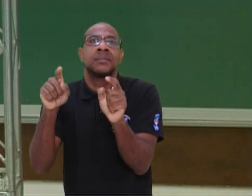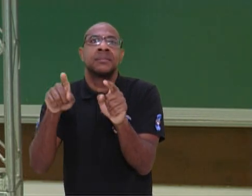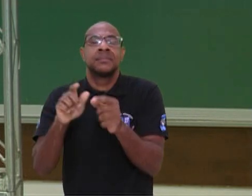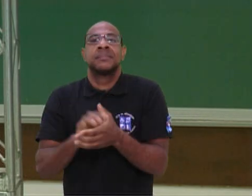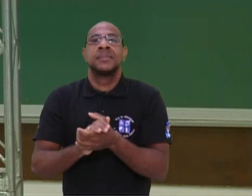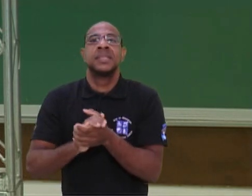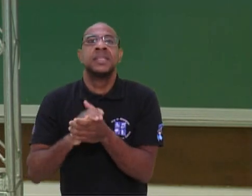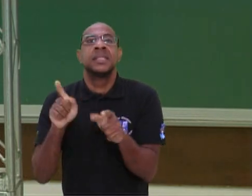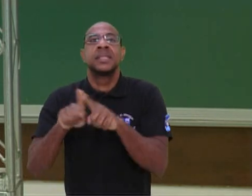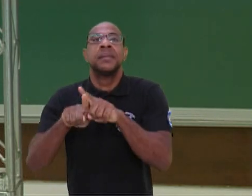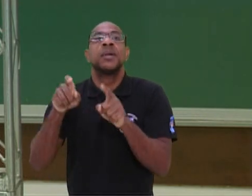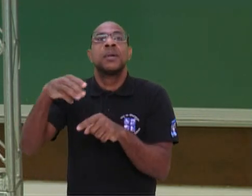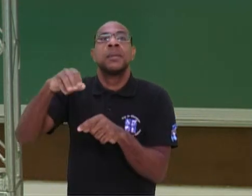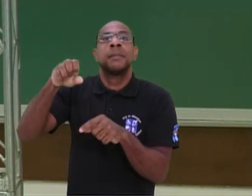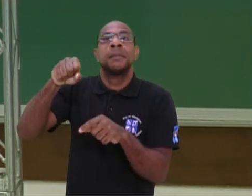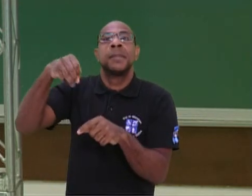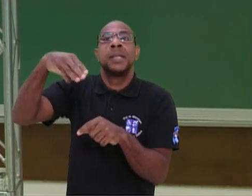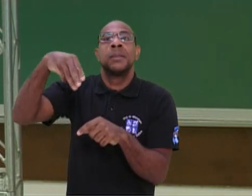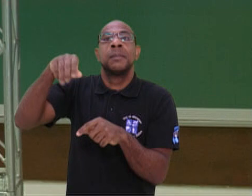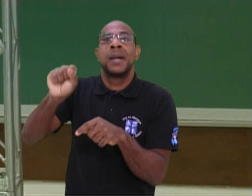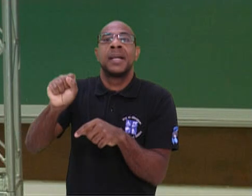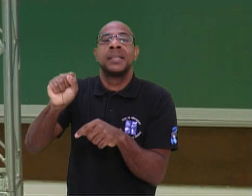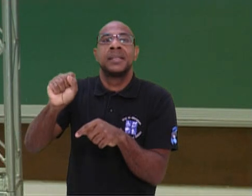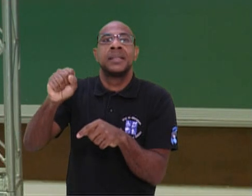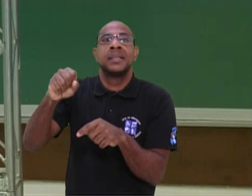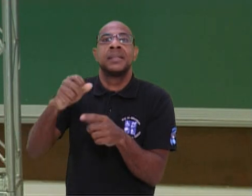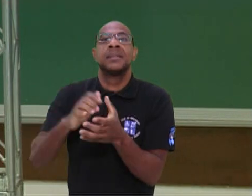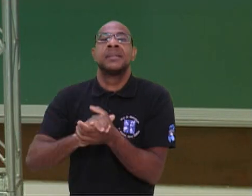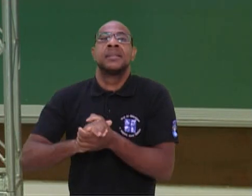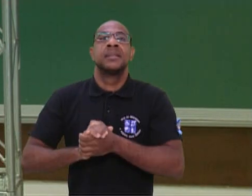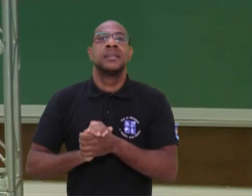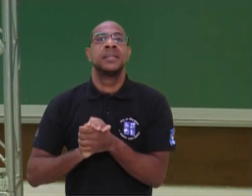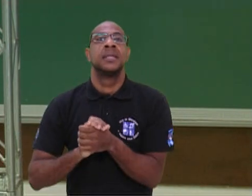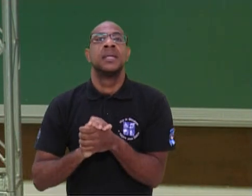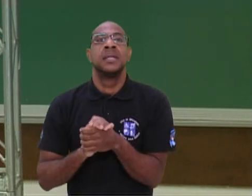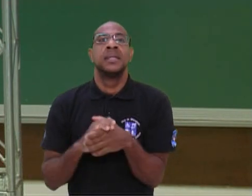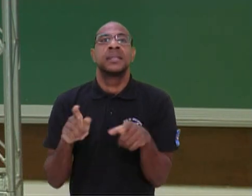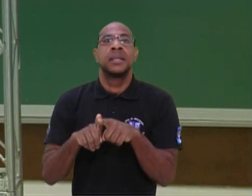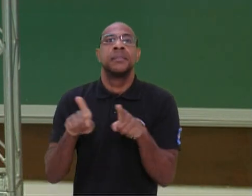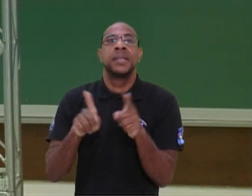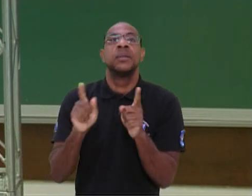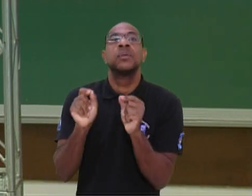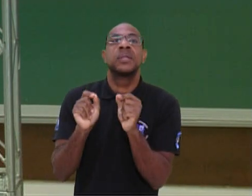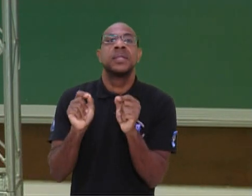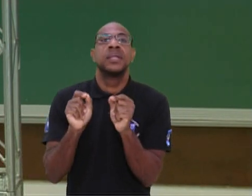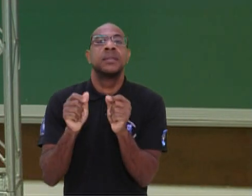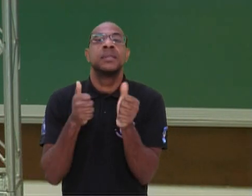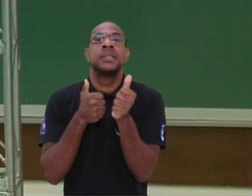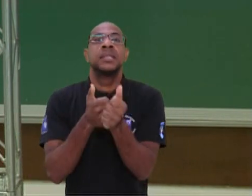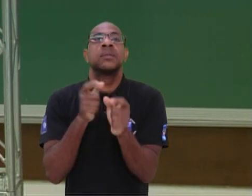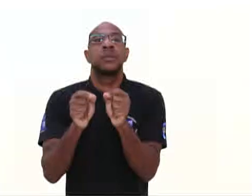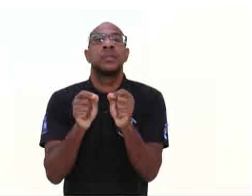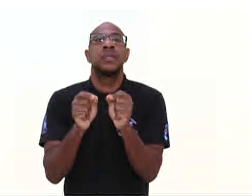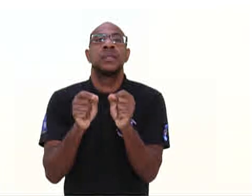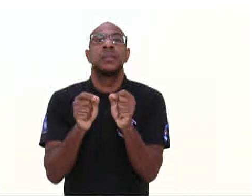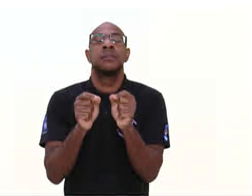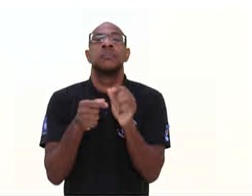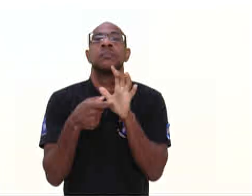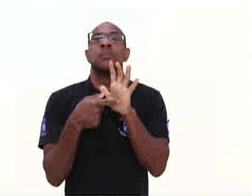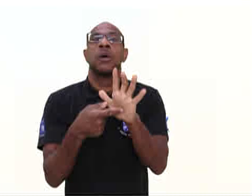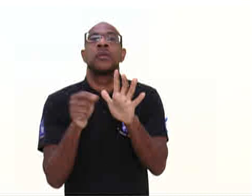hipótese então? A negação não e a conjunção adversativa mas, seguida do